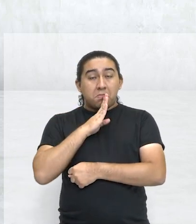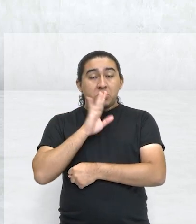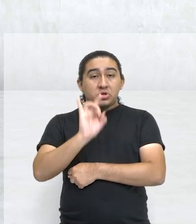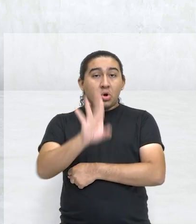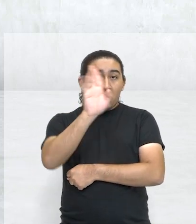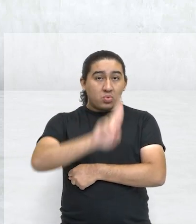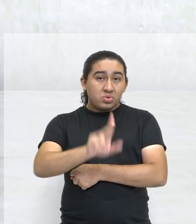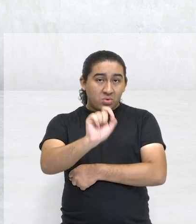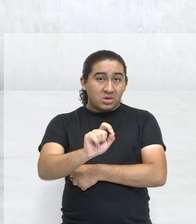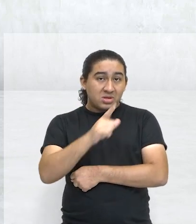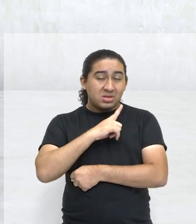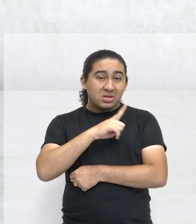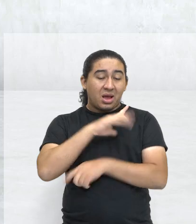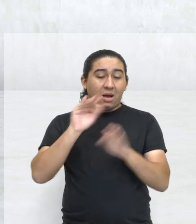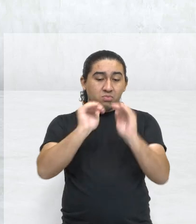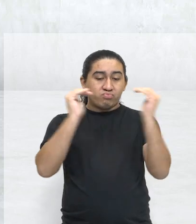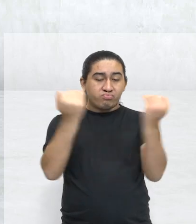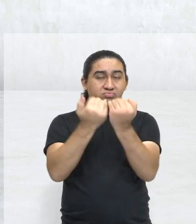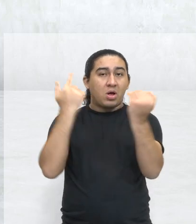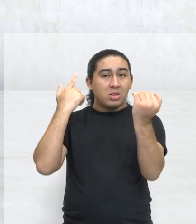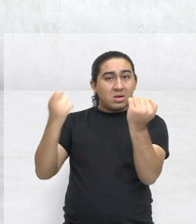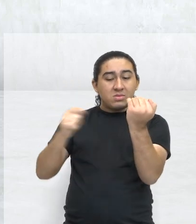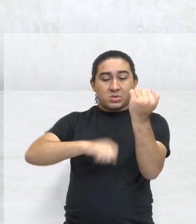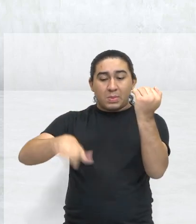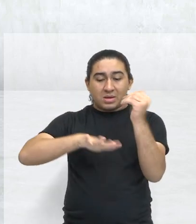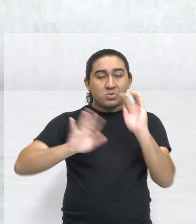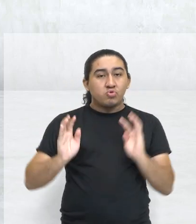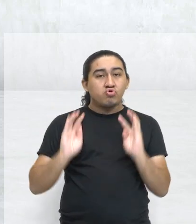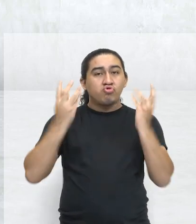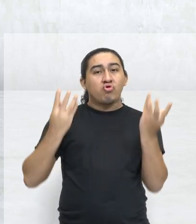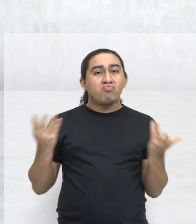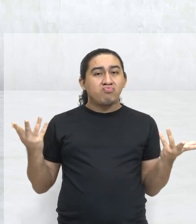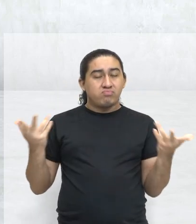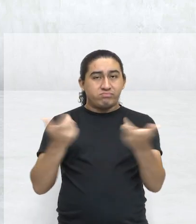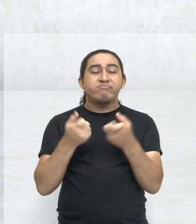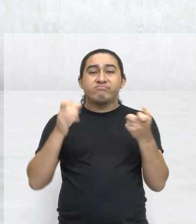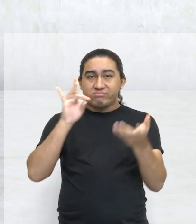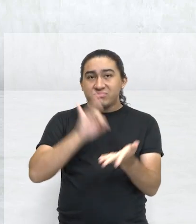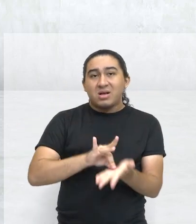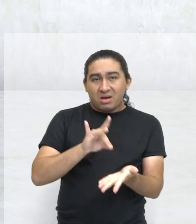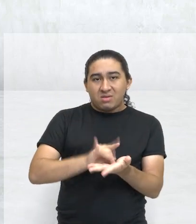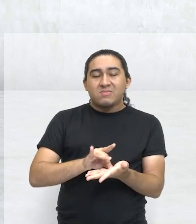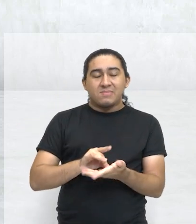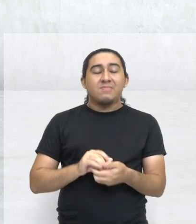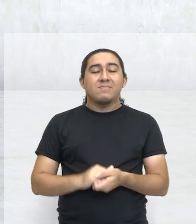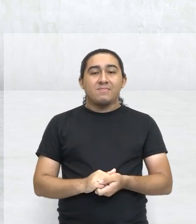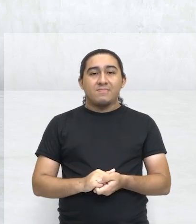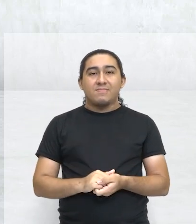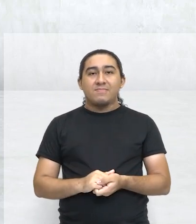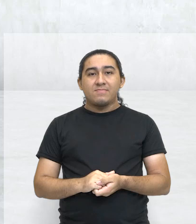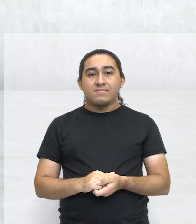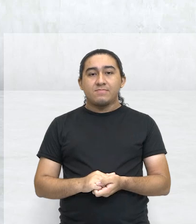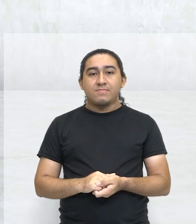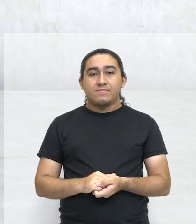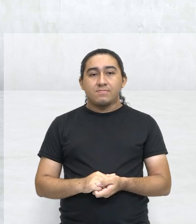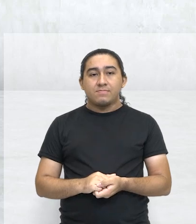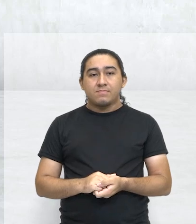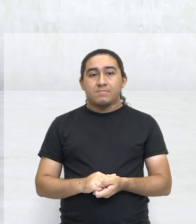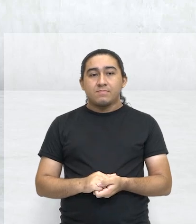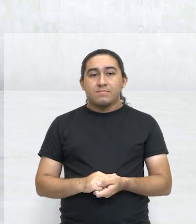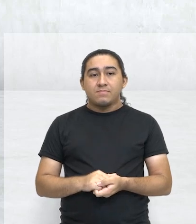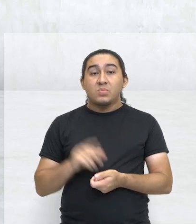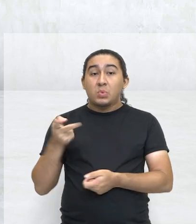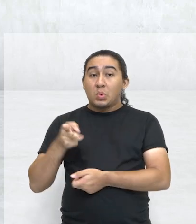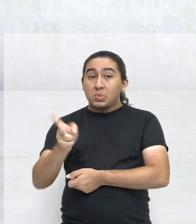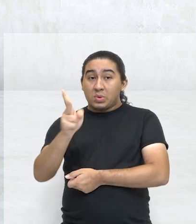teatro. Então, conta a lenda, né, que ele não utilizou o microfone, todo mundo ficou em silêncio e ele apenas